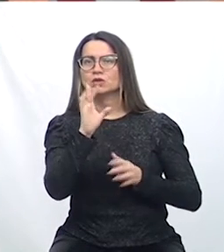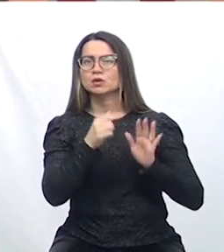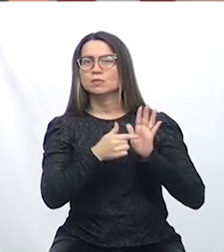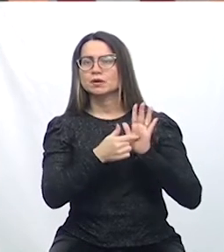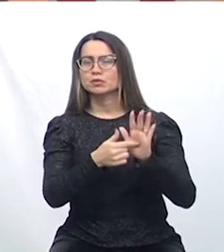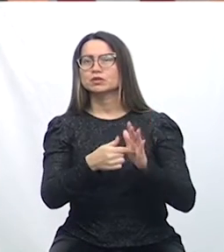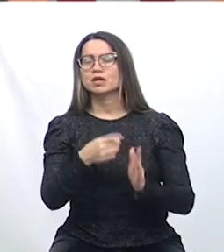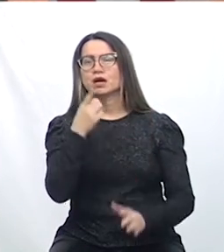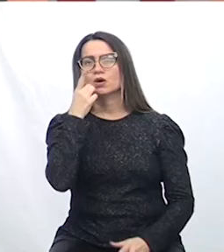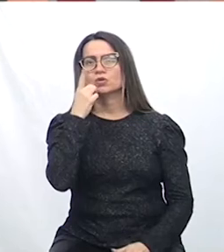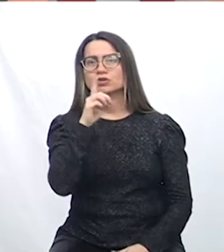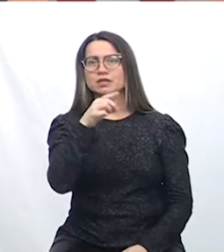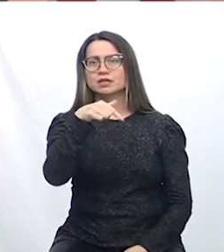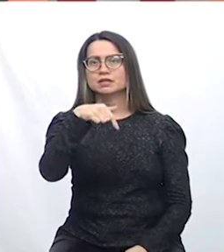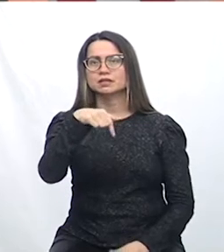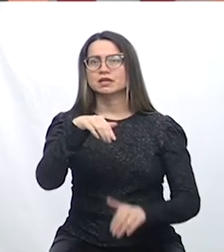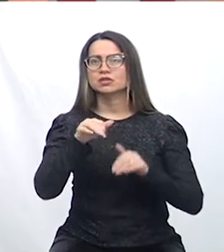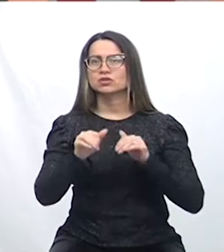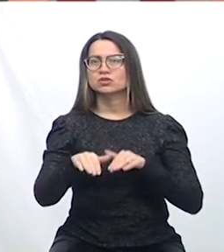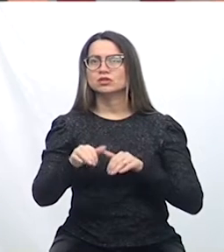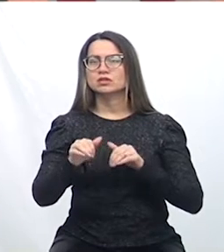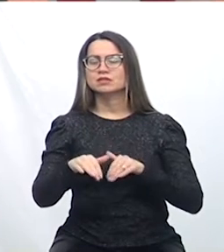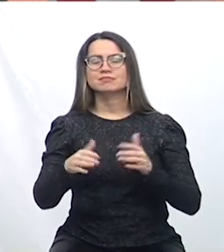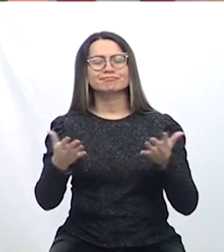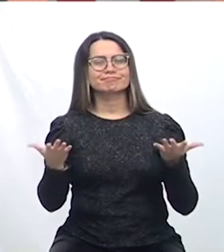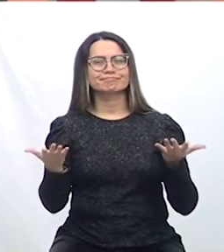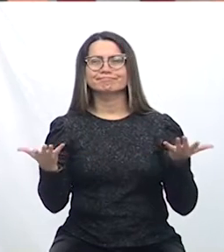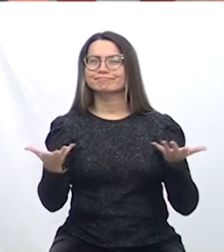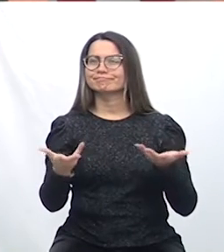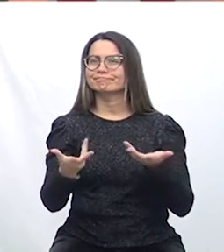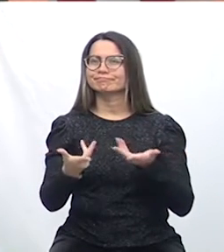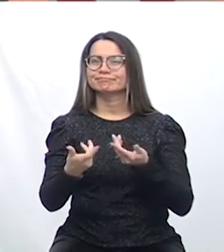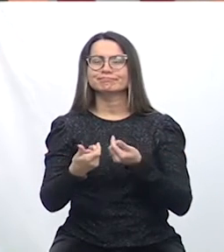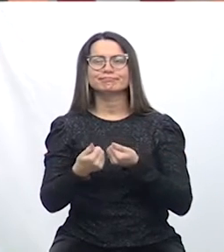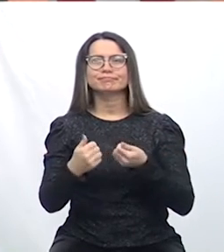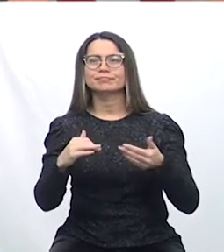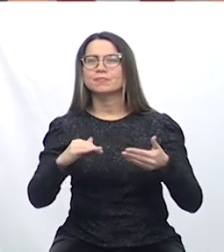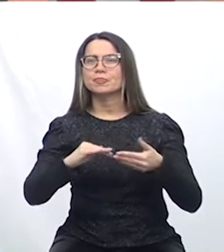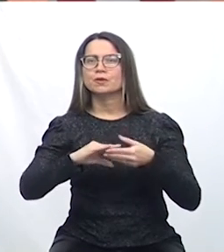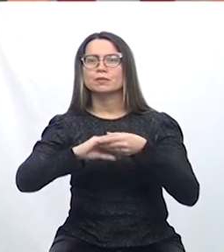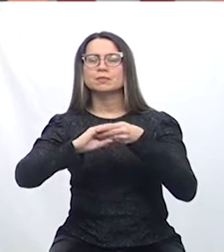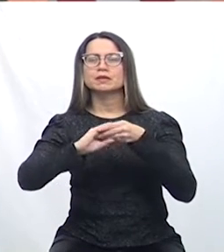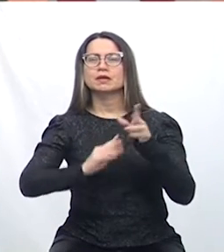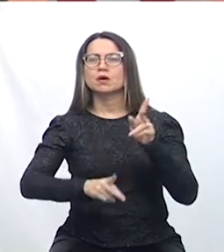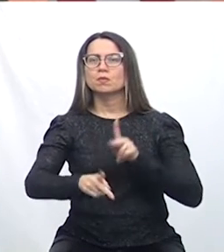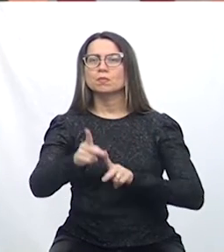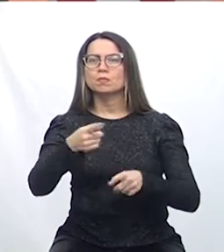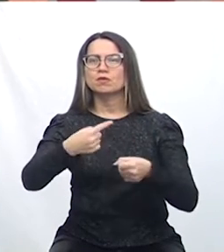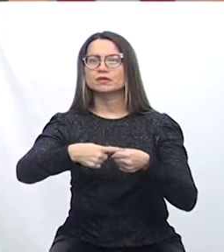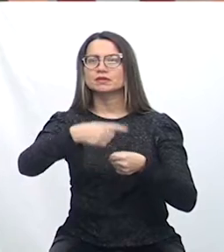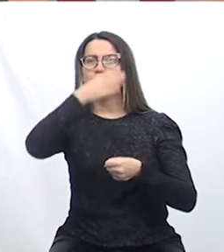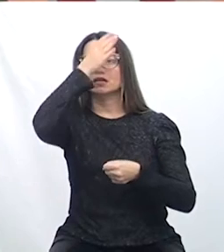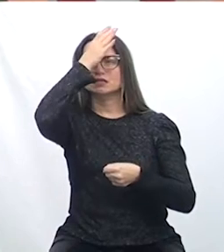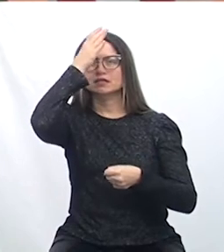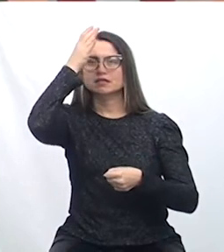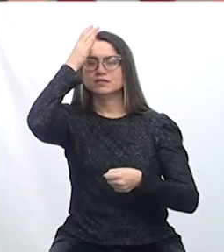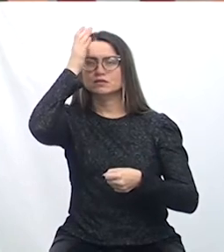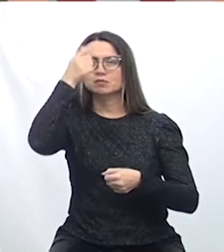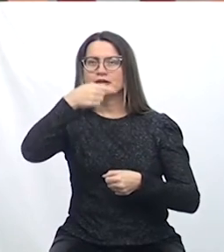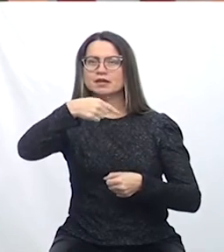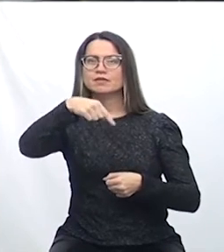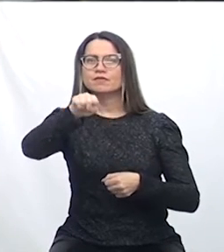7 de setembro, que foi maravilhoso. Cumprimentar a população criciúmense que esteve na rua da